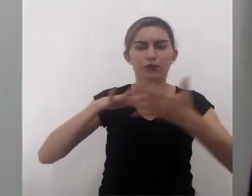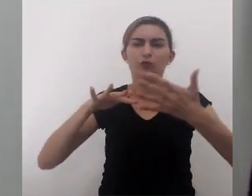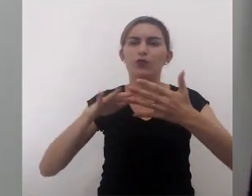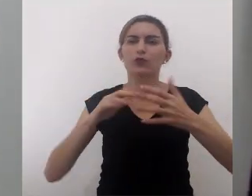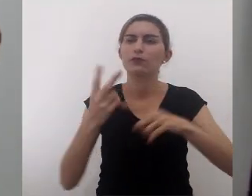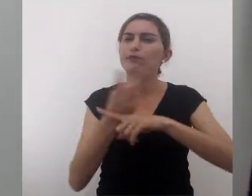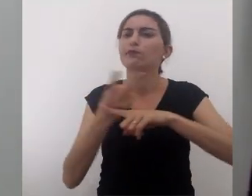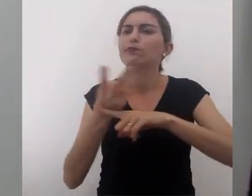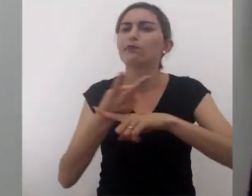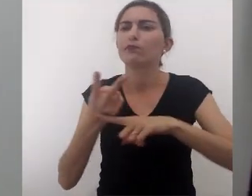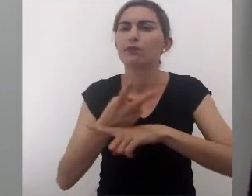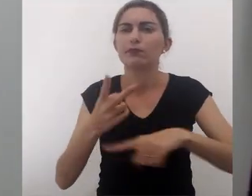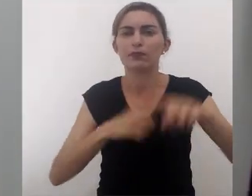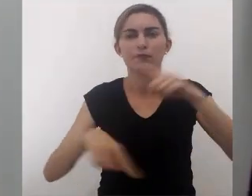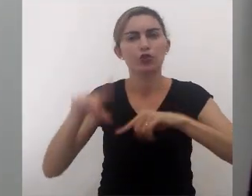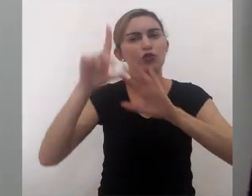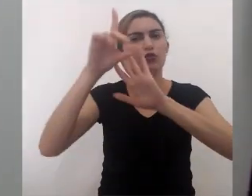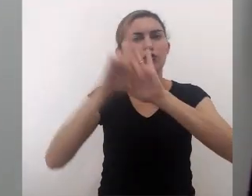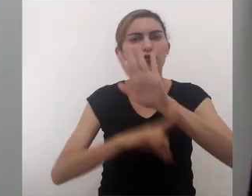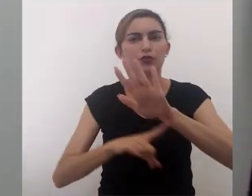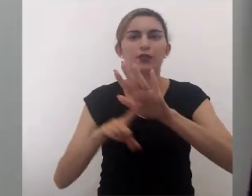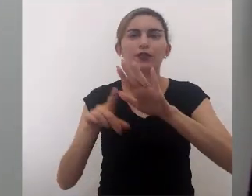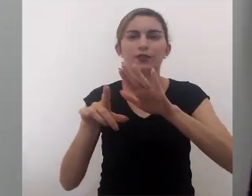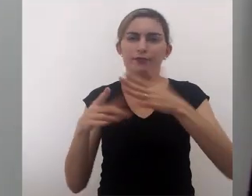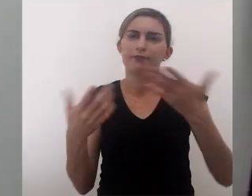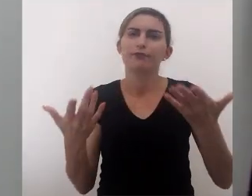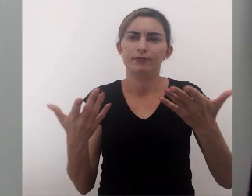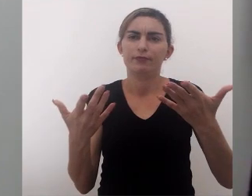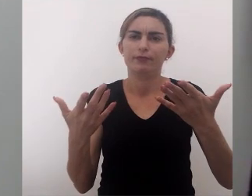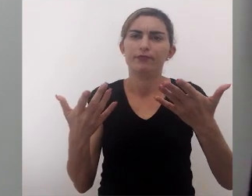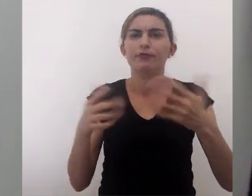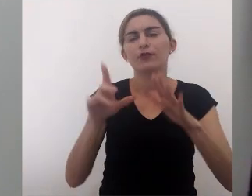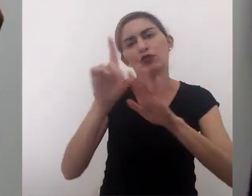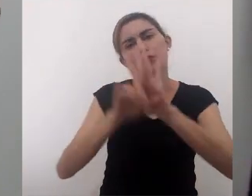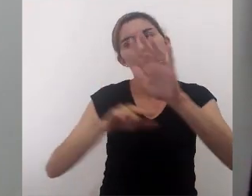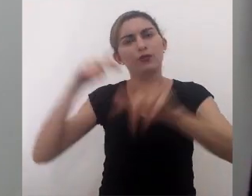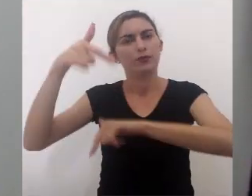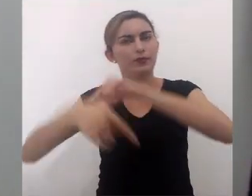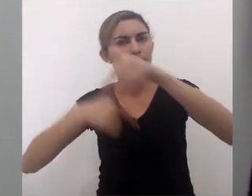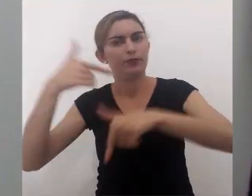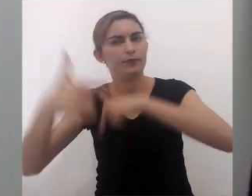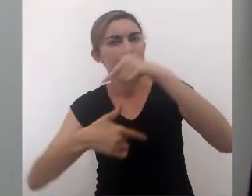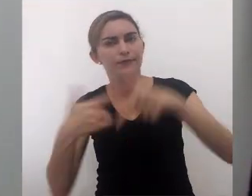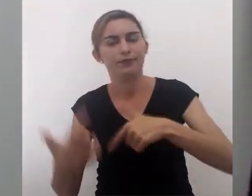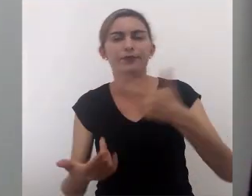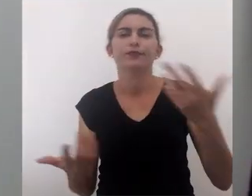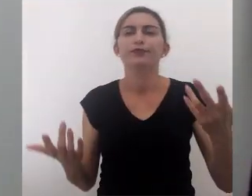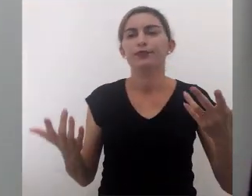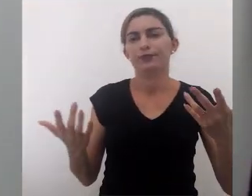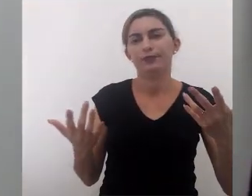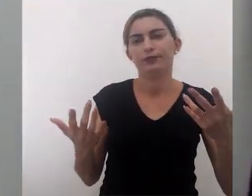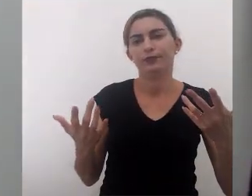realidade, buscavam garantir direitos, é isso, aos trabalhadores,